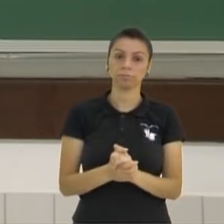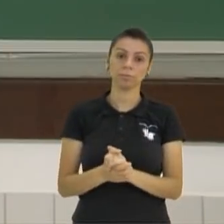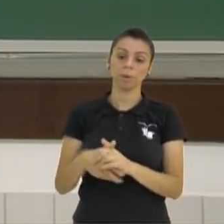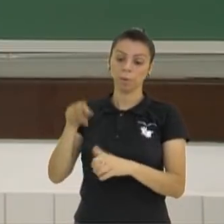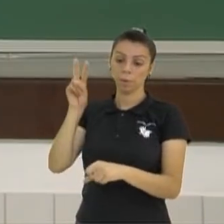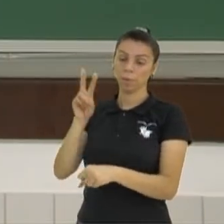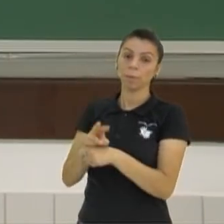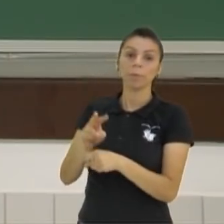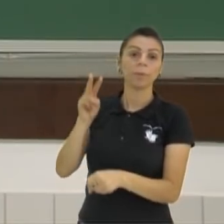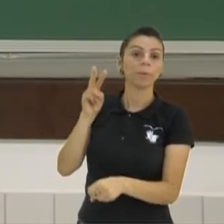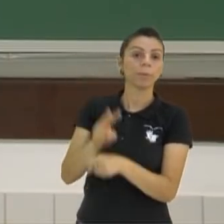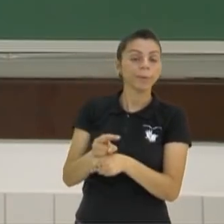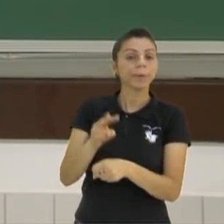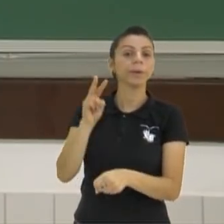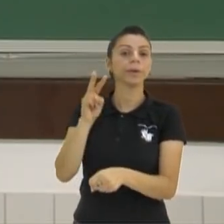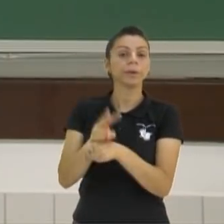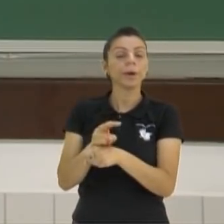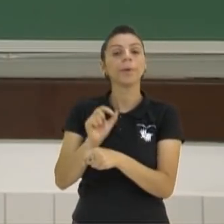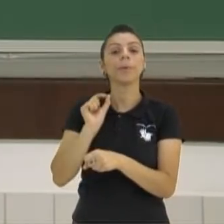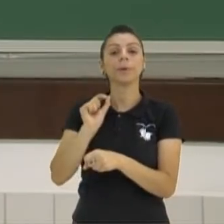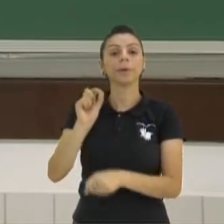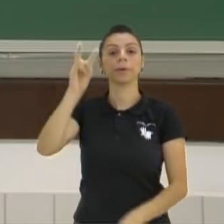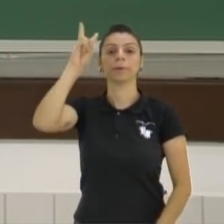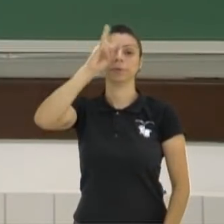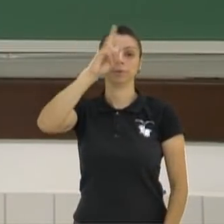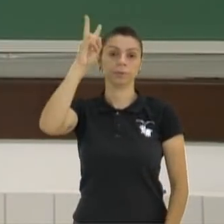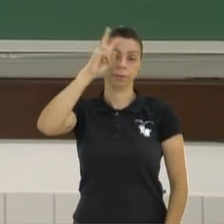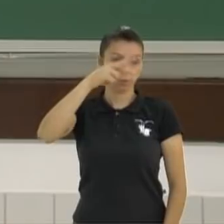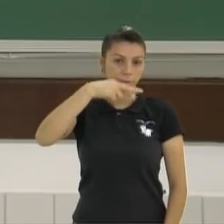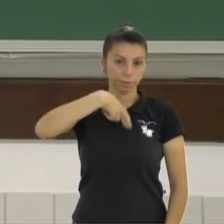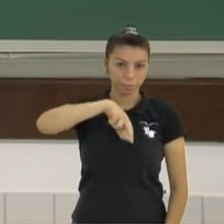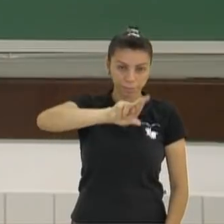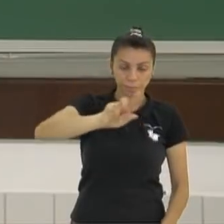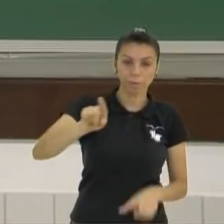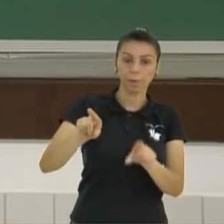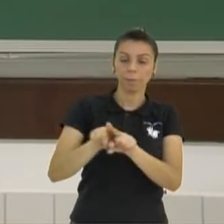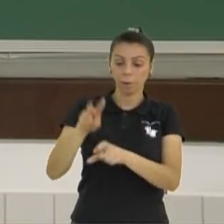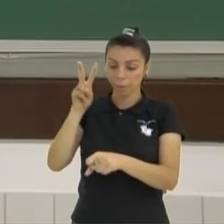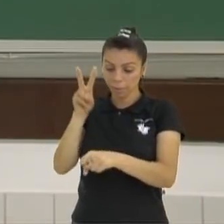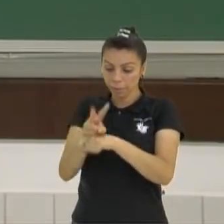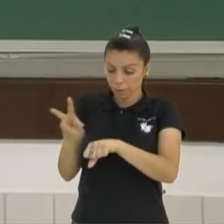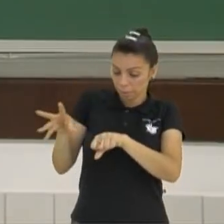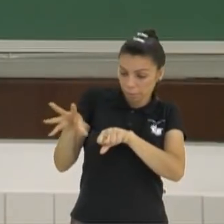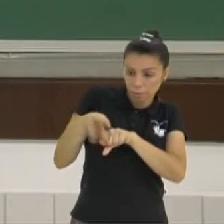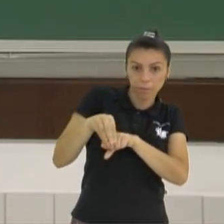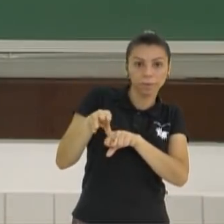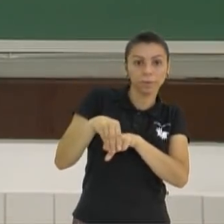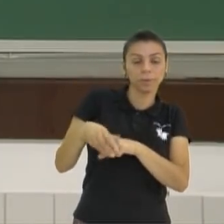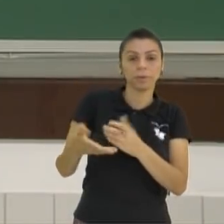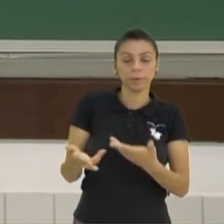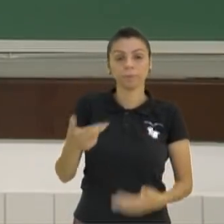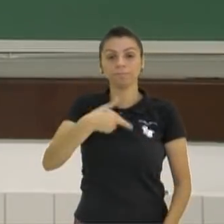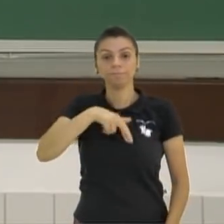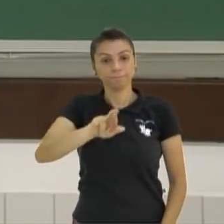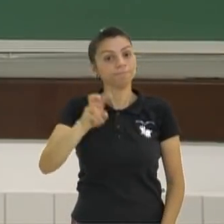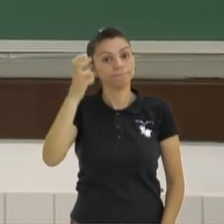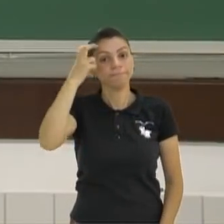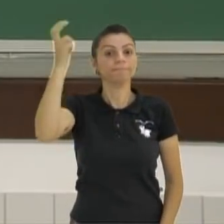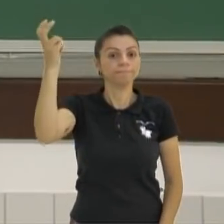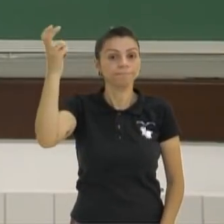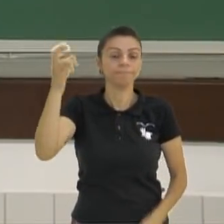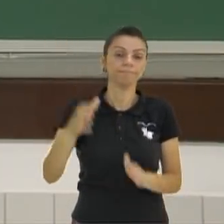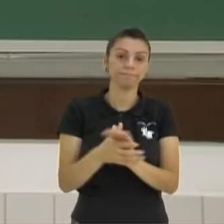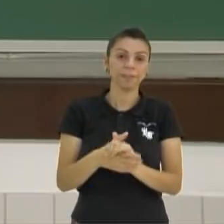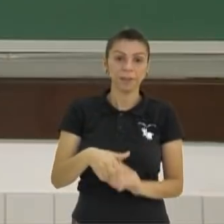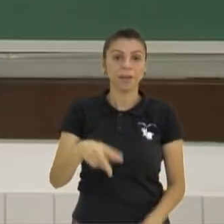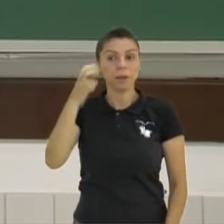preservar a história da religião, preservar o conhecimento. Então, quer dizer, religião é cultura, e